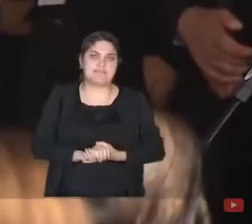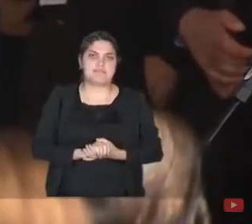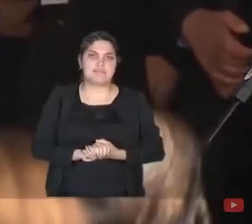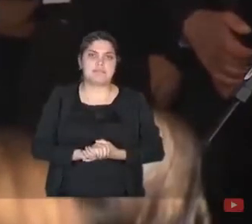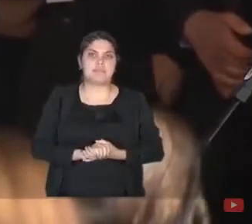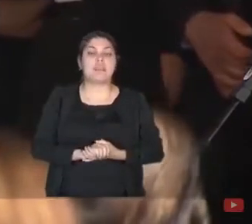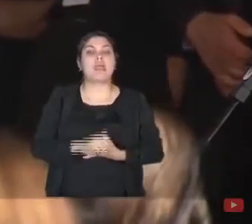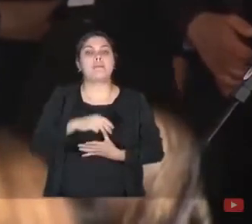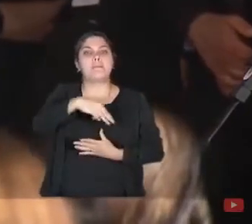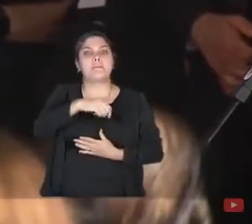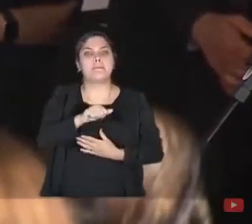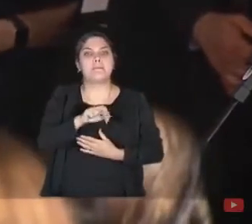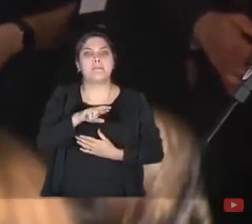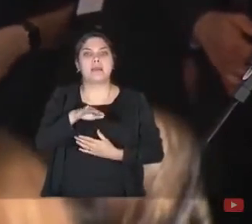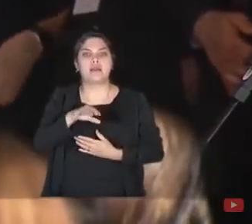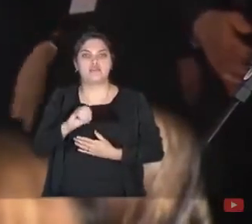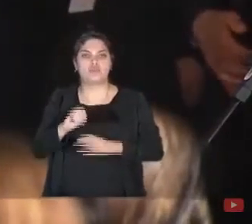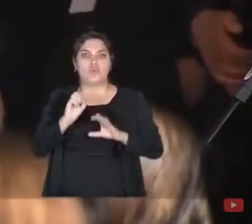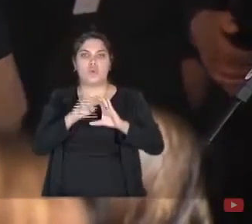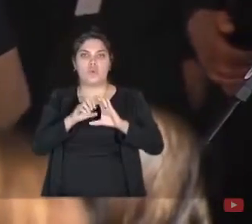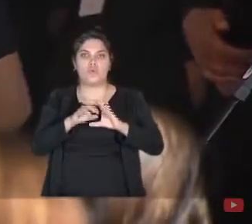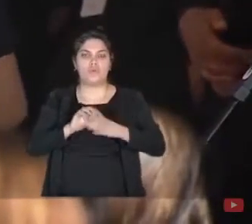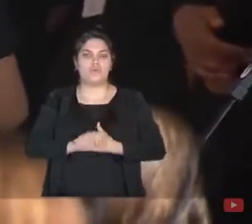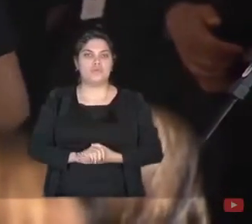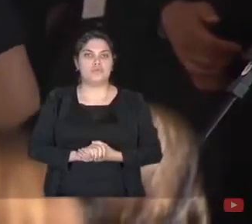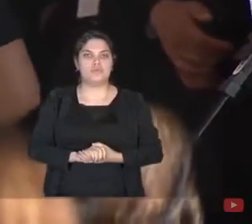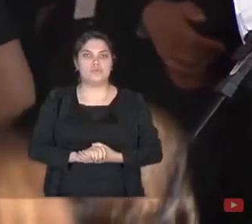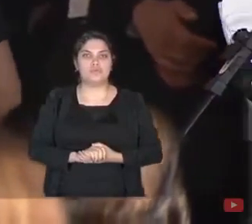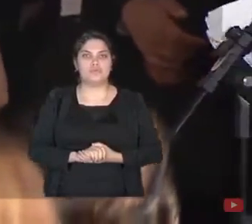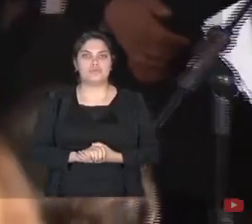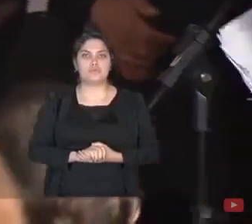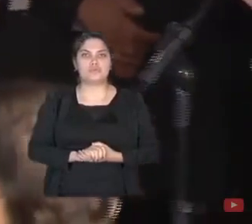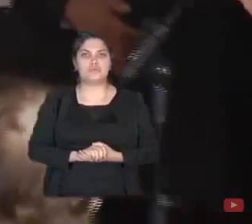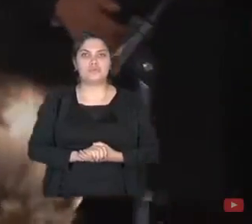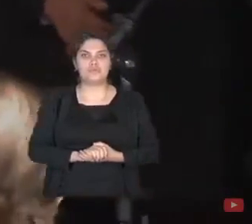Repórter Márcio Falcão, da Globo News.